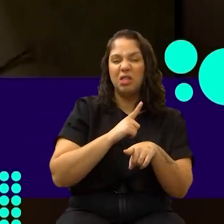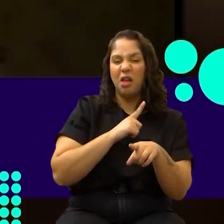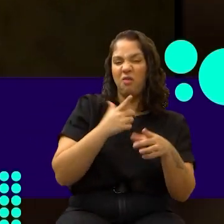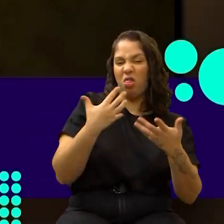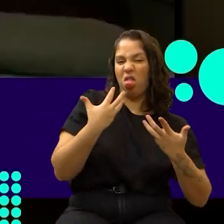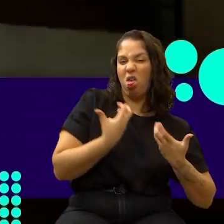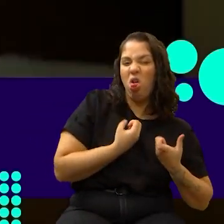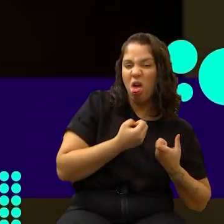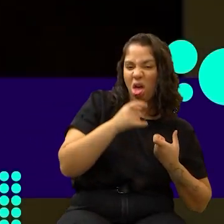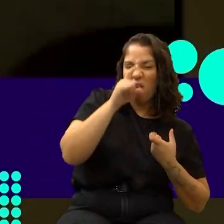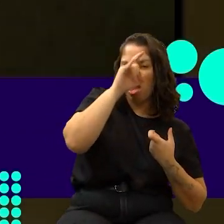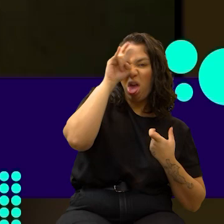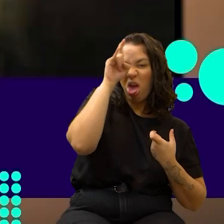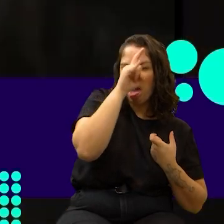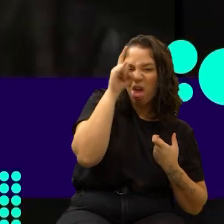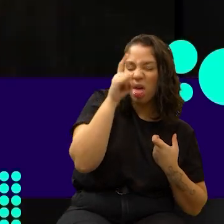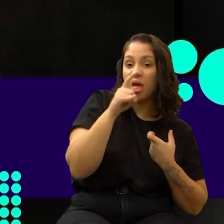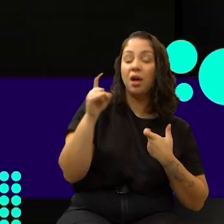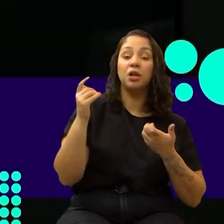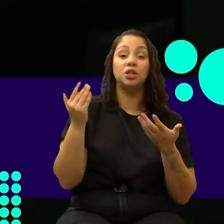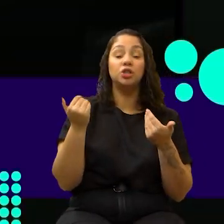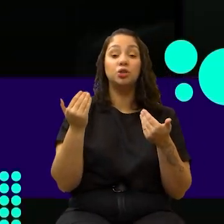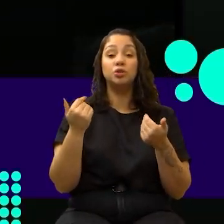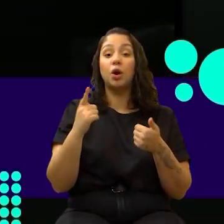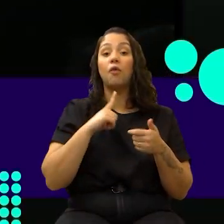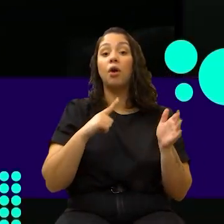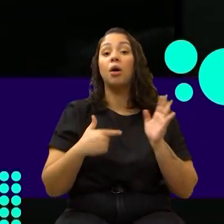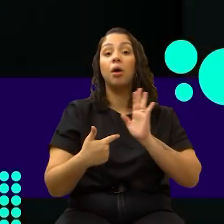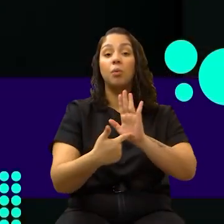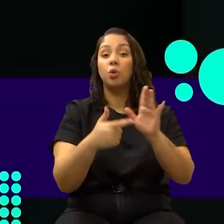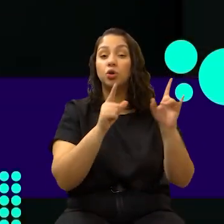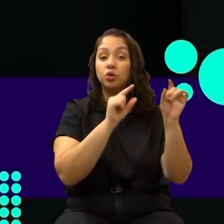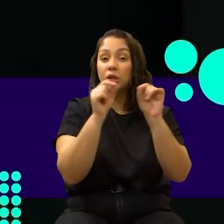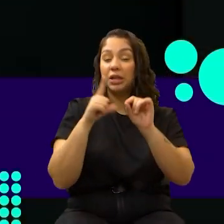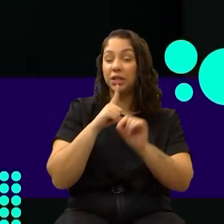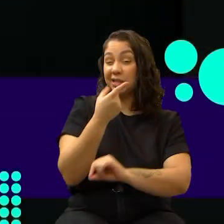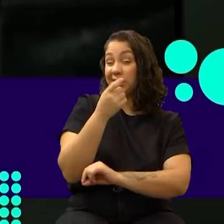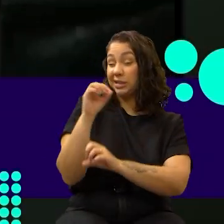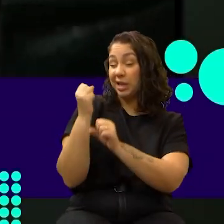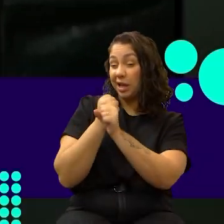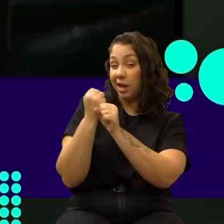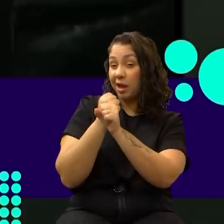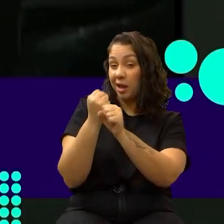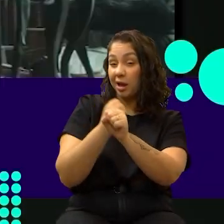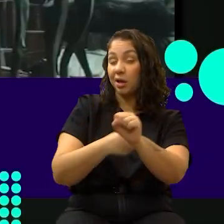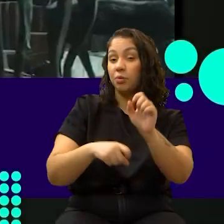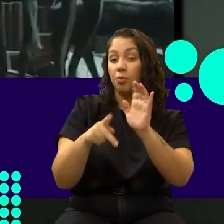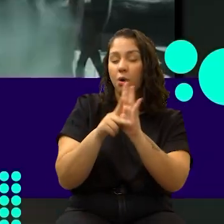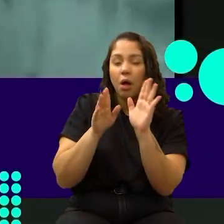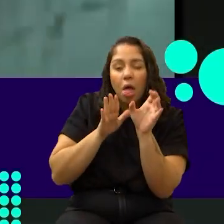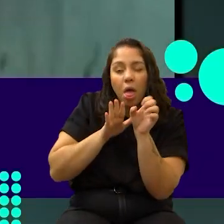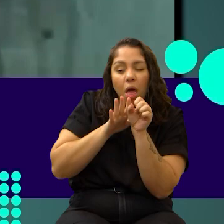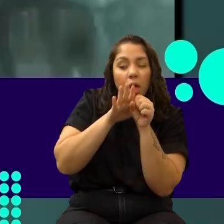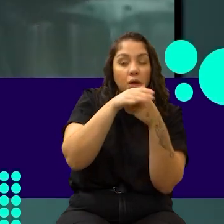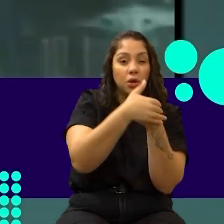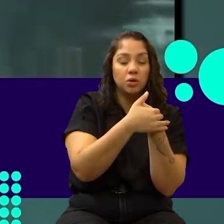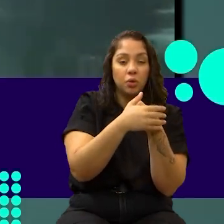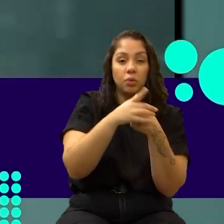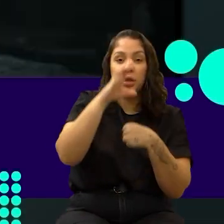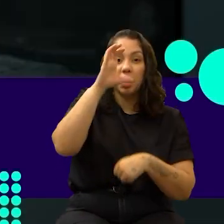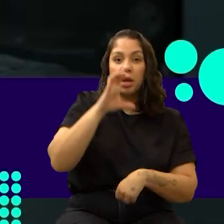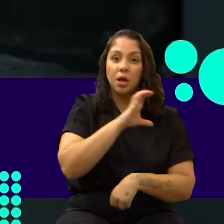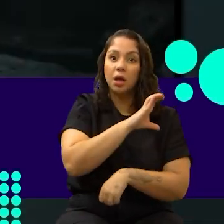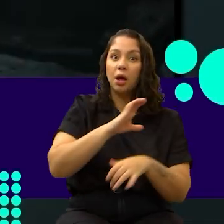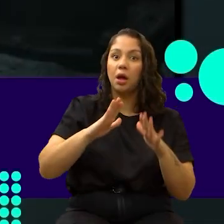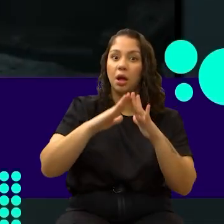a aterrorizante possessão de um jovem garoto que acaba revelando uma conspiração centenária que o Vaticano